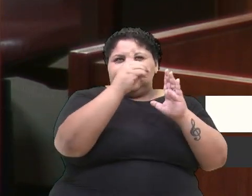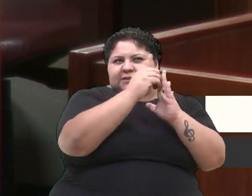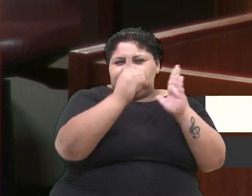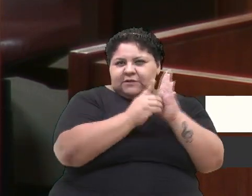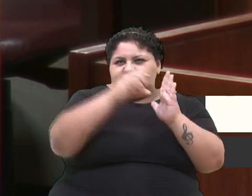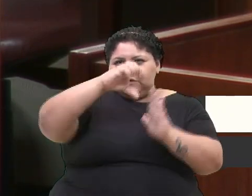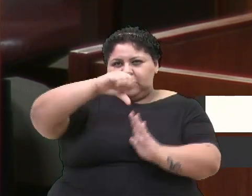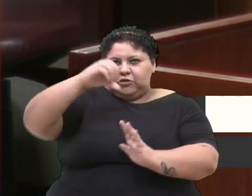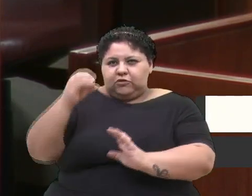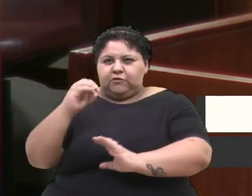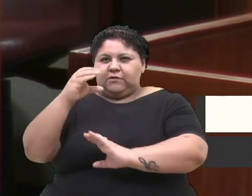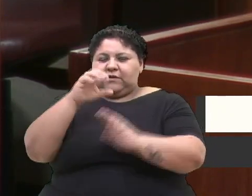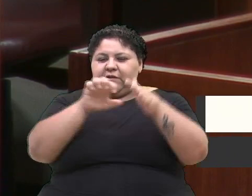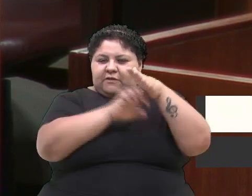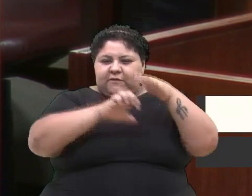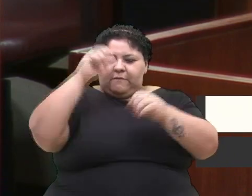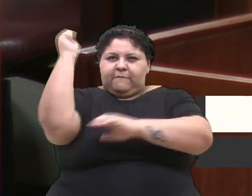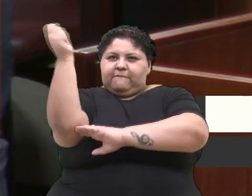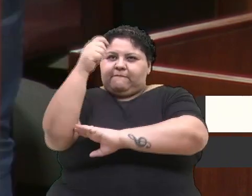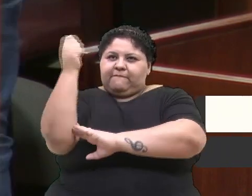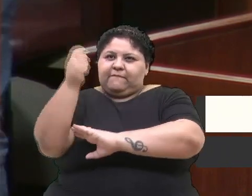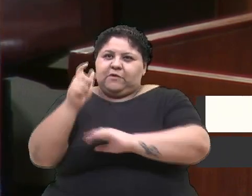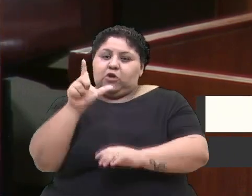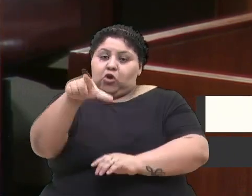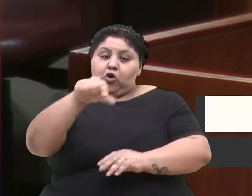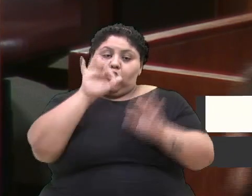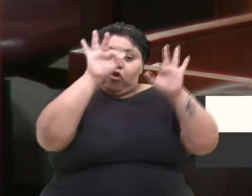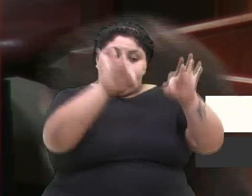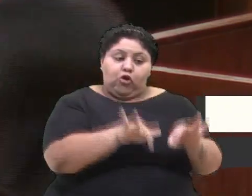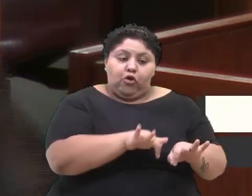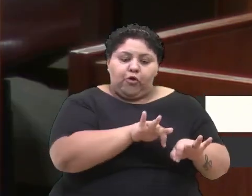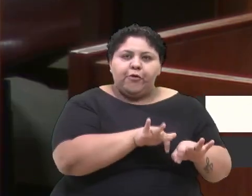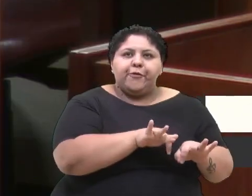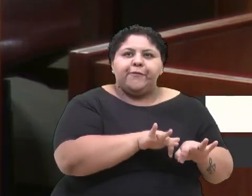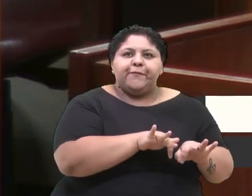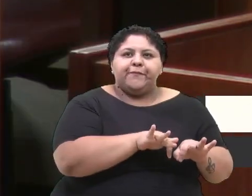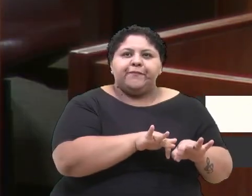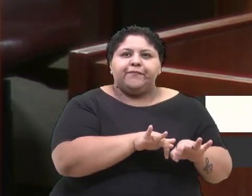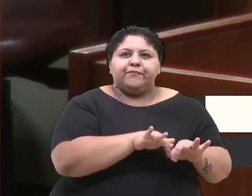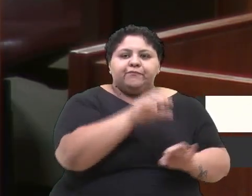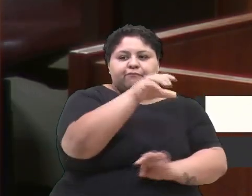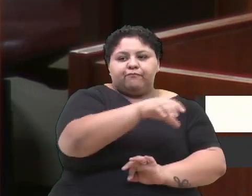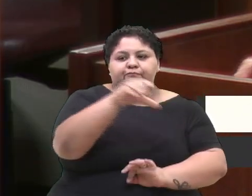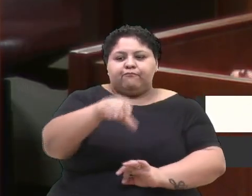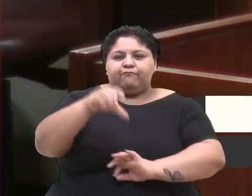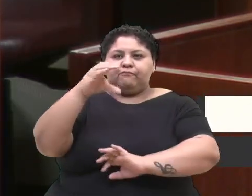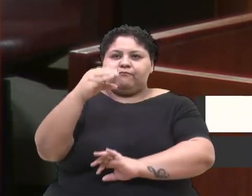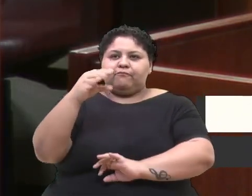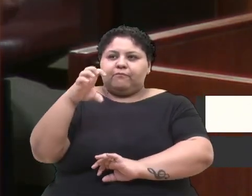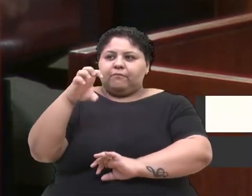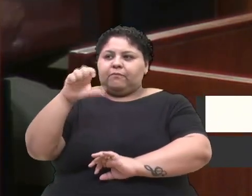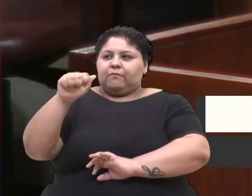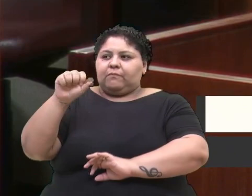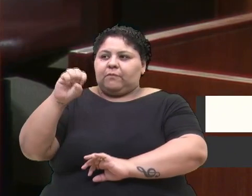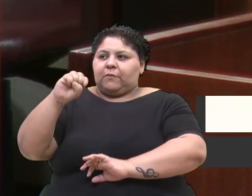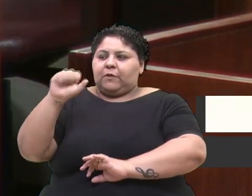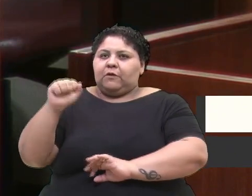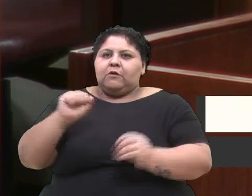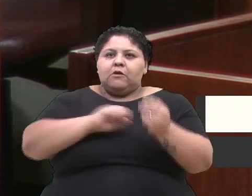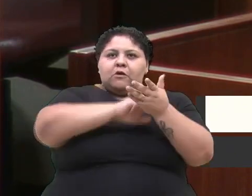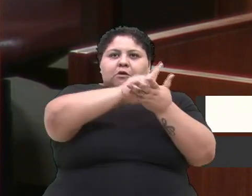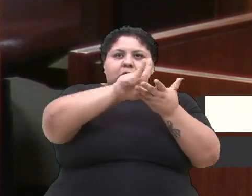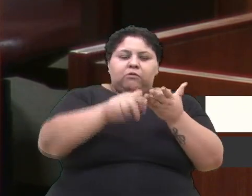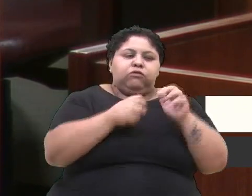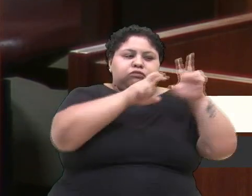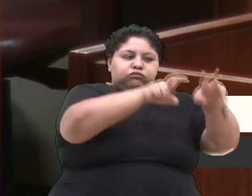Grande do Sul decidiu pelo encerramento das atividades das unidades das SEASAs espalhadas pelo interior